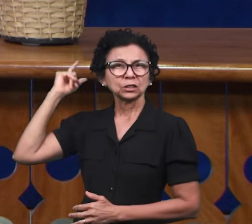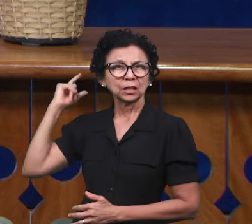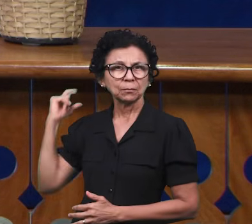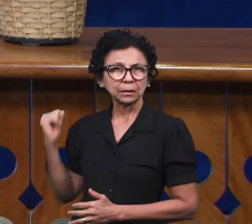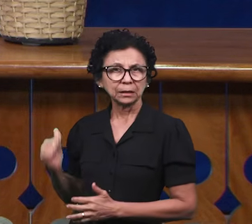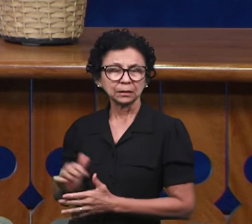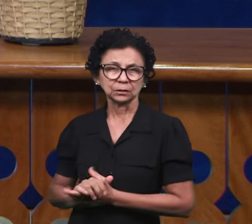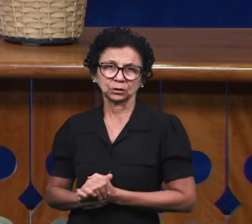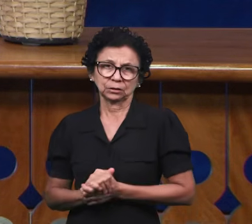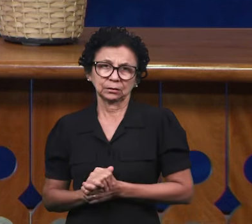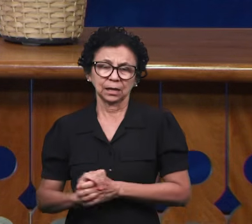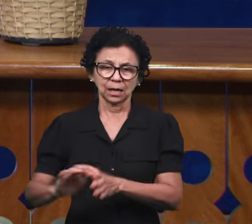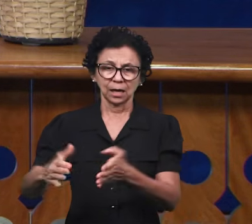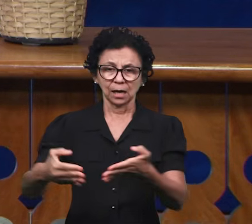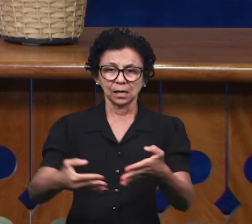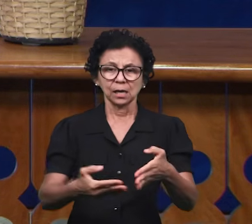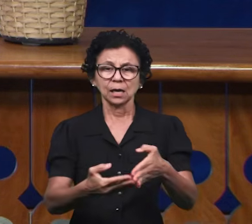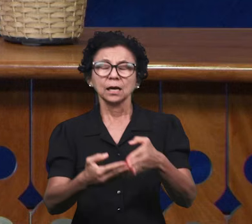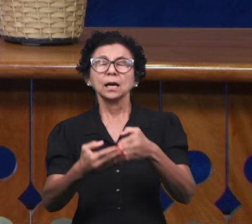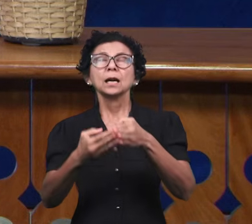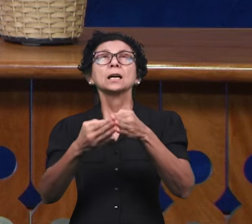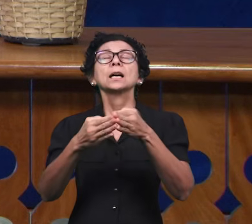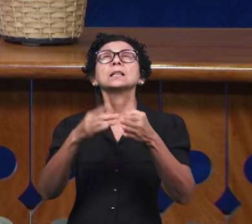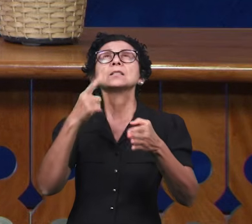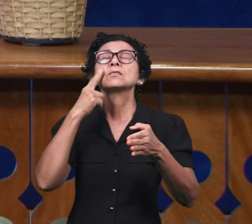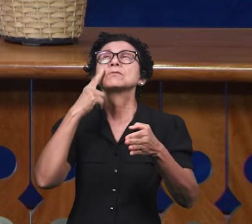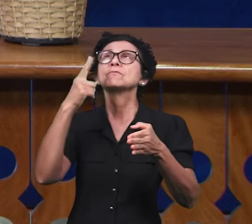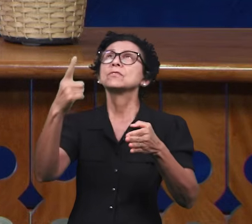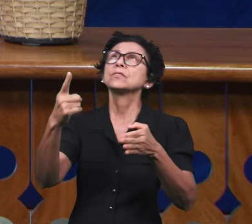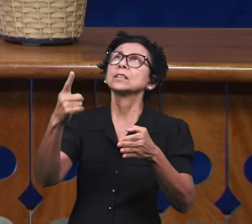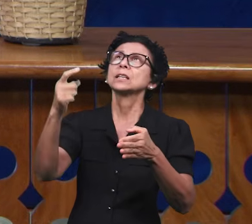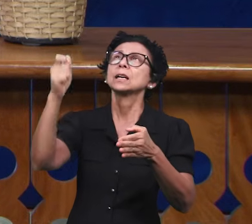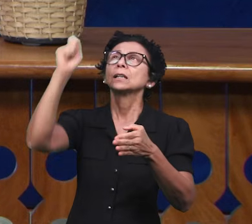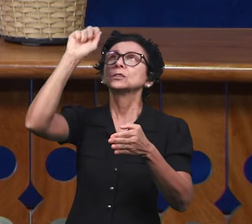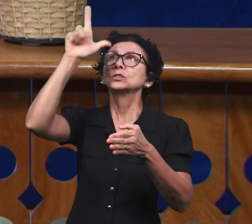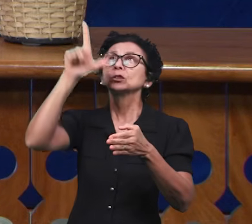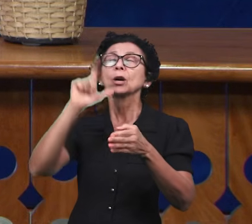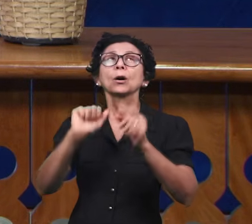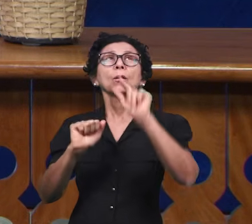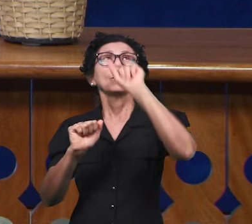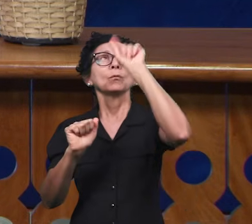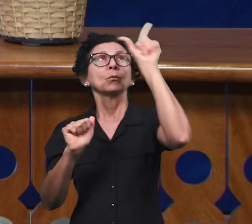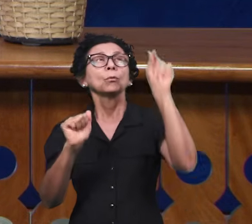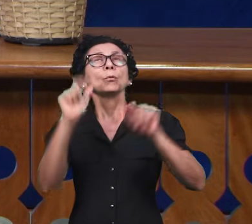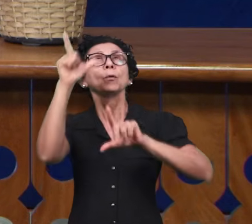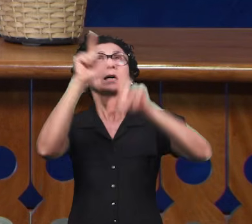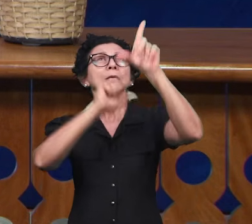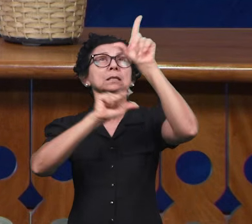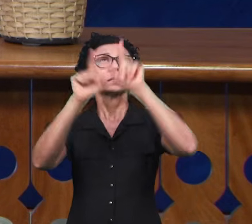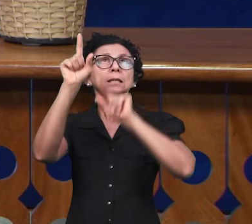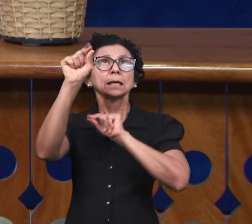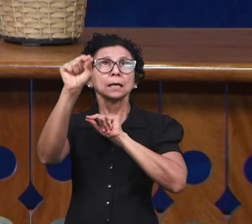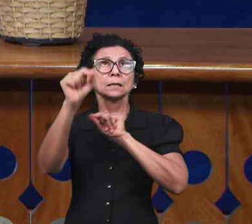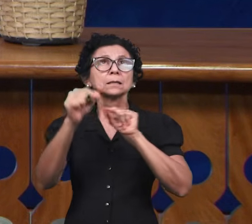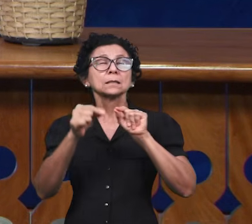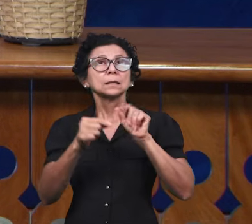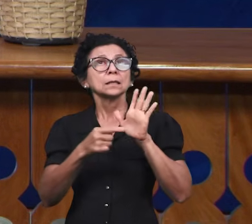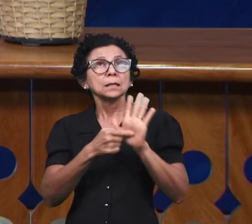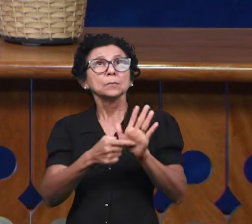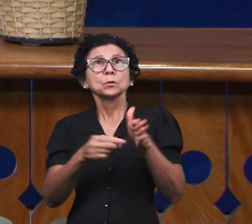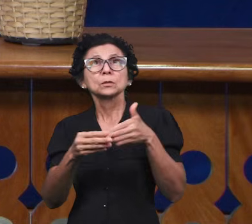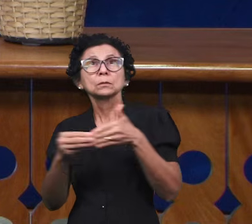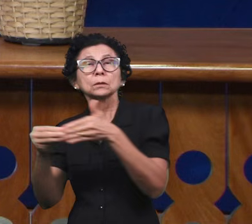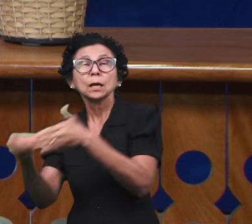nos astros. Então eles já estavam dias sem ver sol, sem ver estrelas, sem ver os astros, eles já estavam sem rumo, estavam